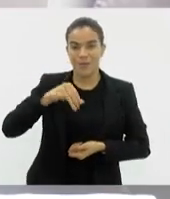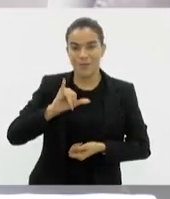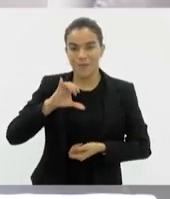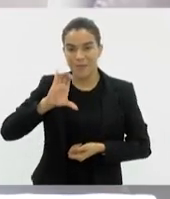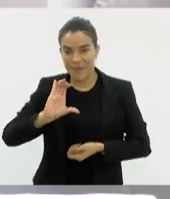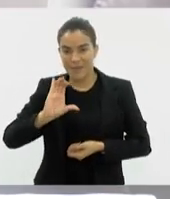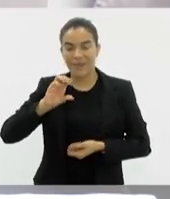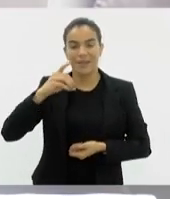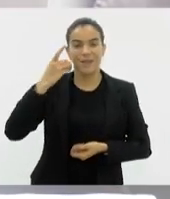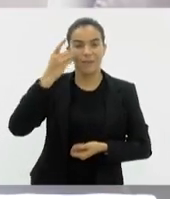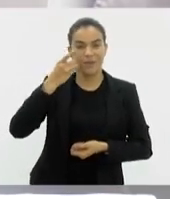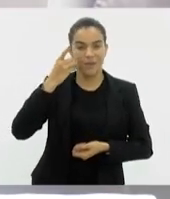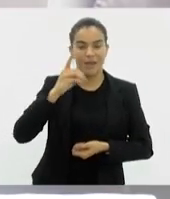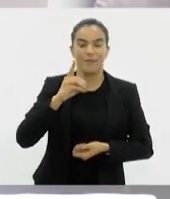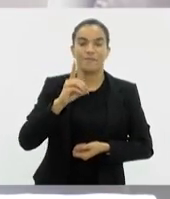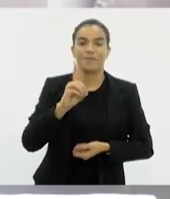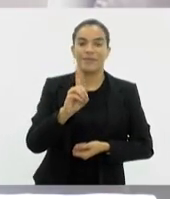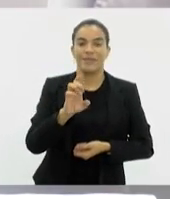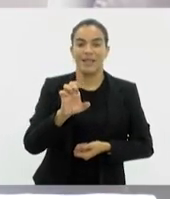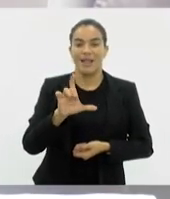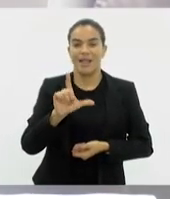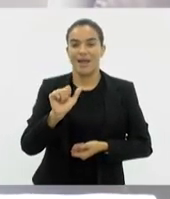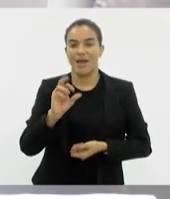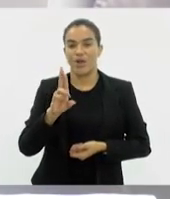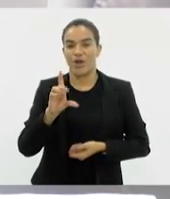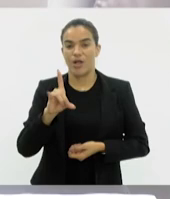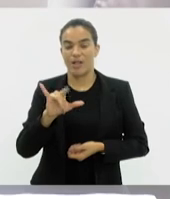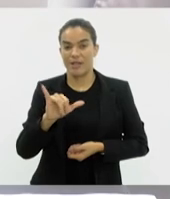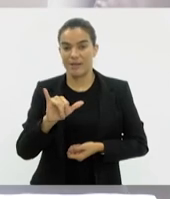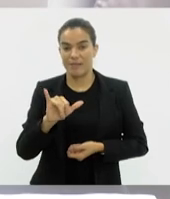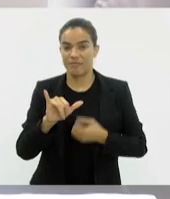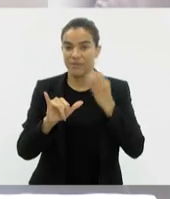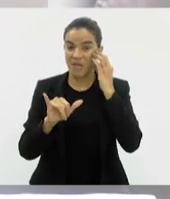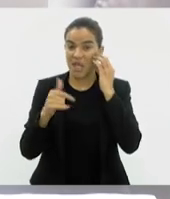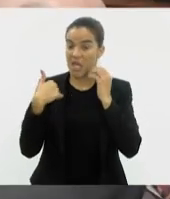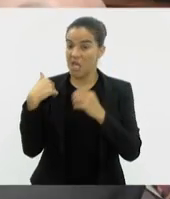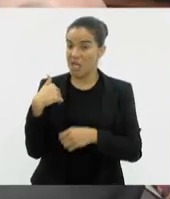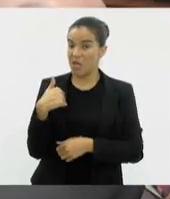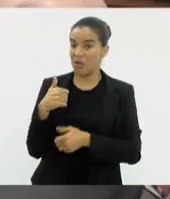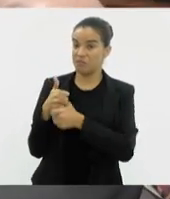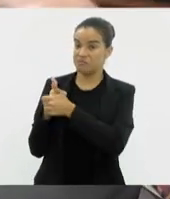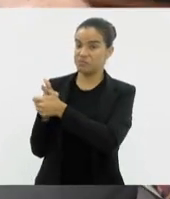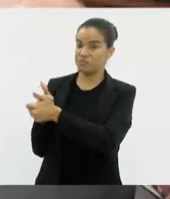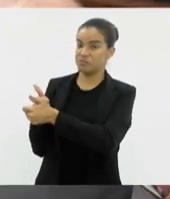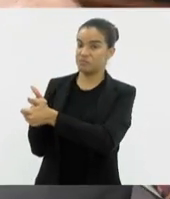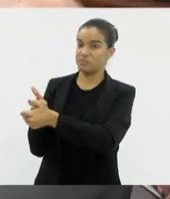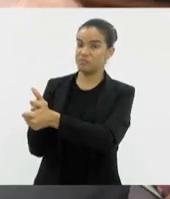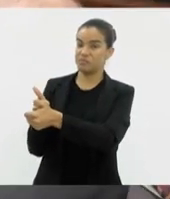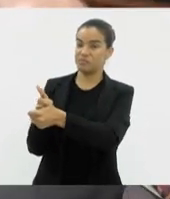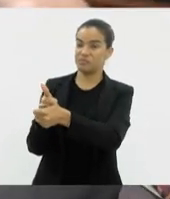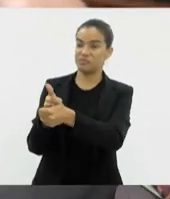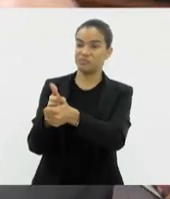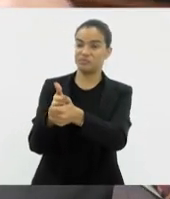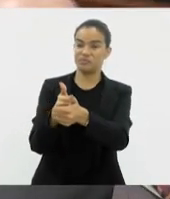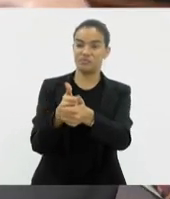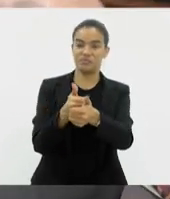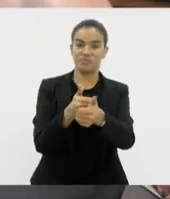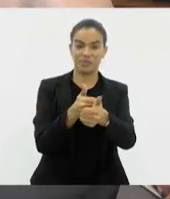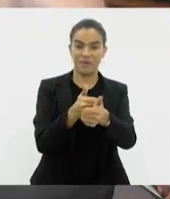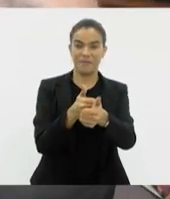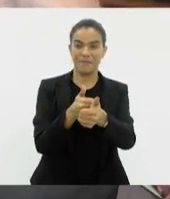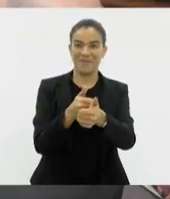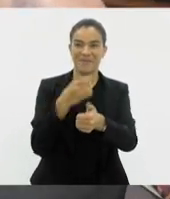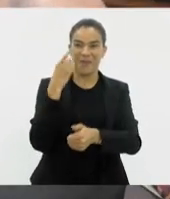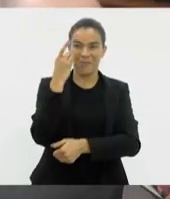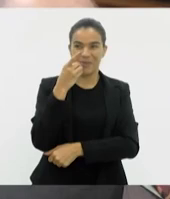Delaroli, obrigado pelo carinho e pela mudança do voto. Eu estou acompanhando Paulo. O deputado Delaroli